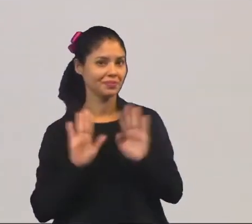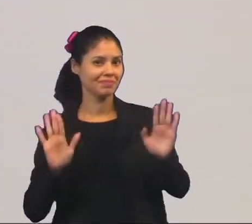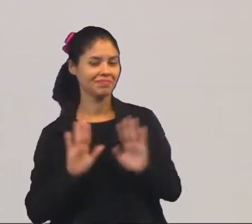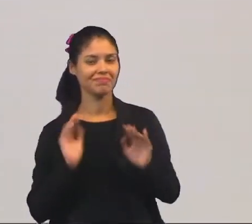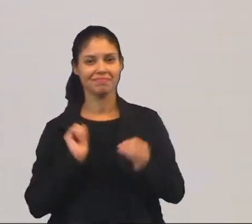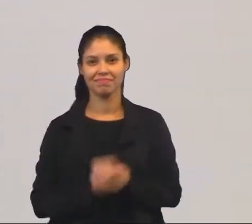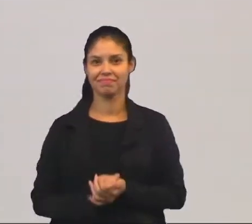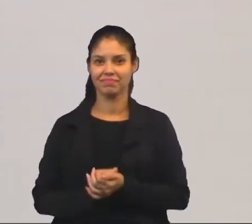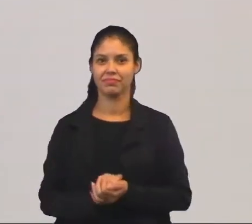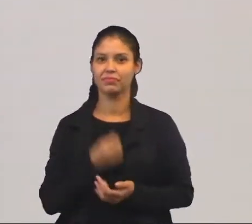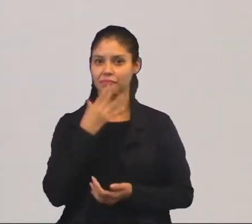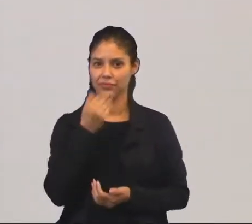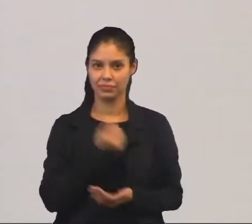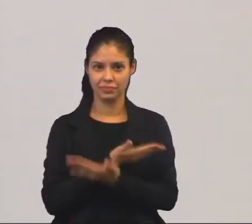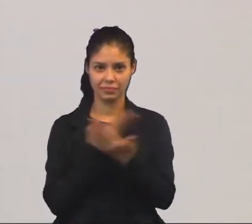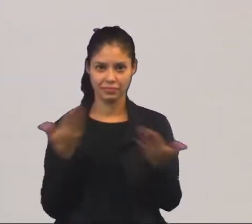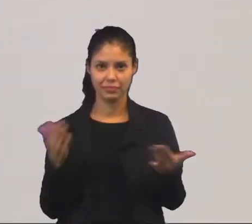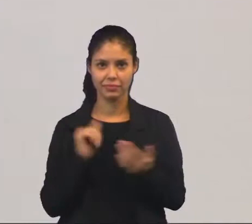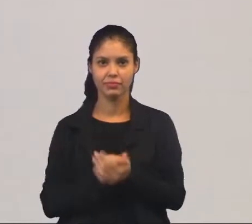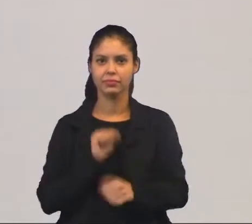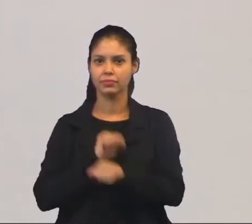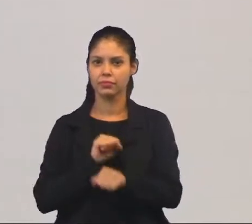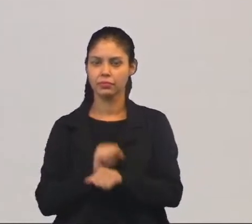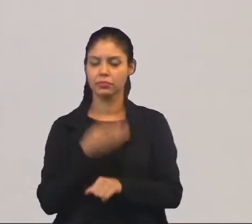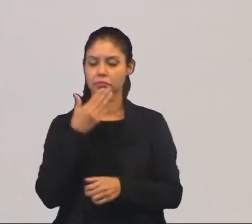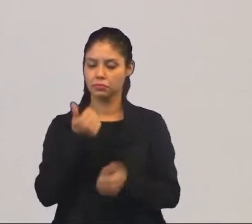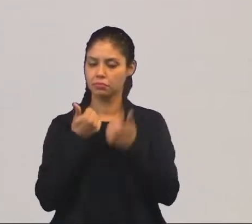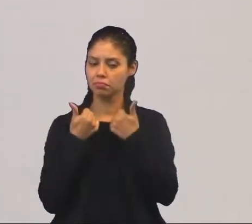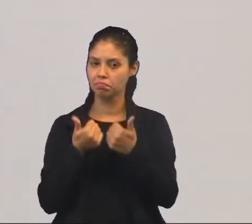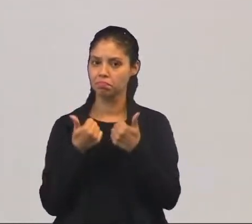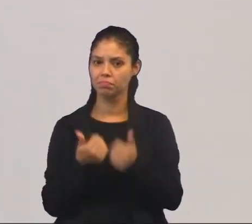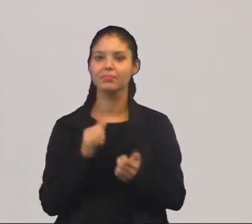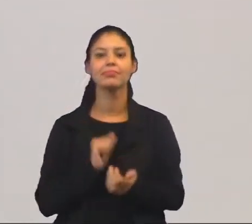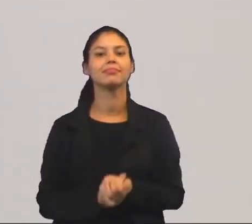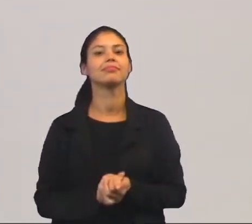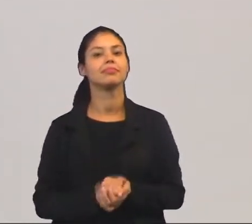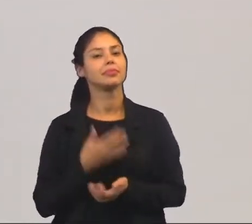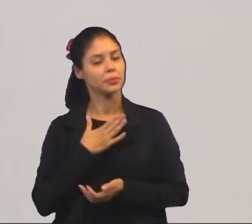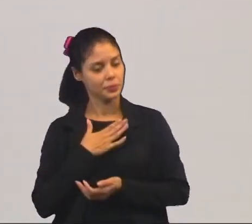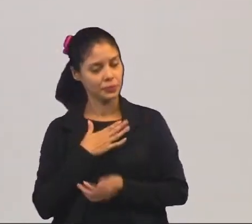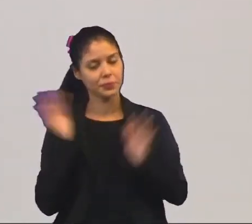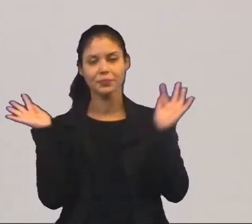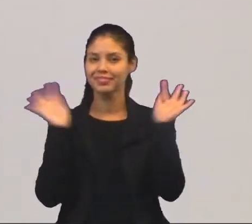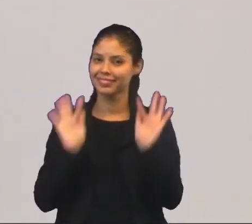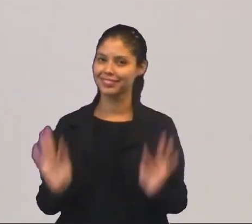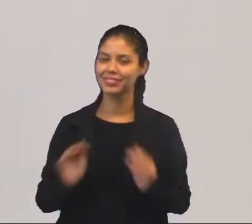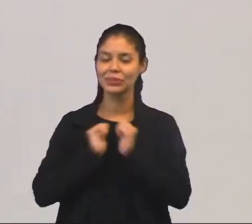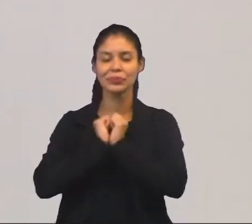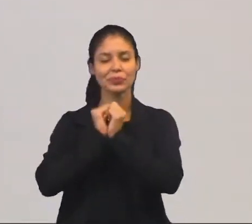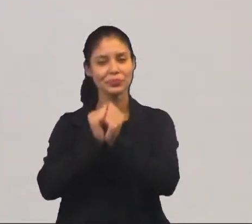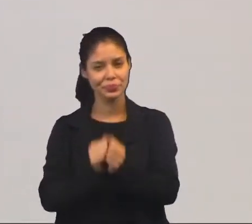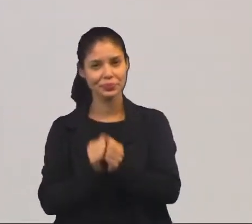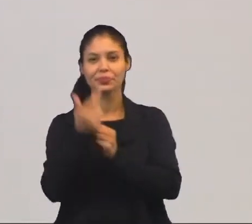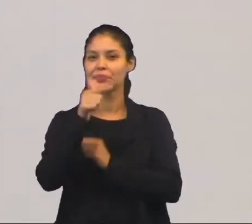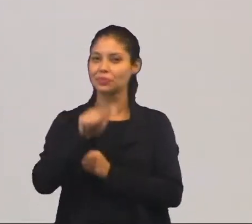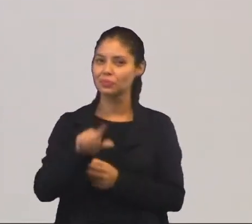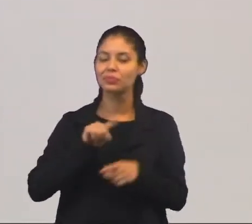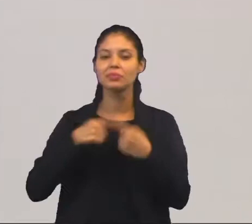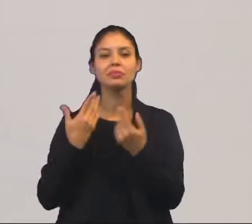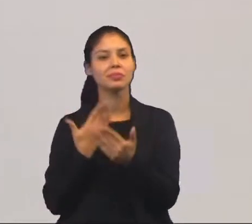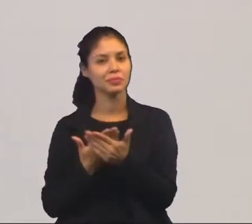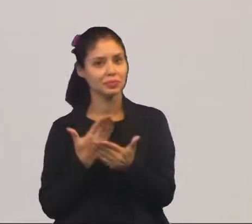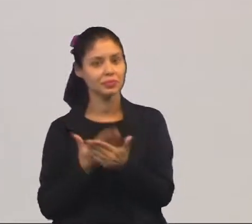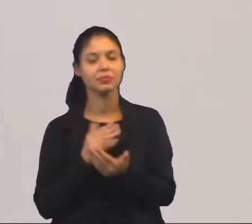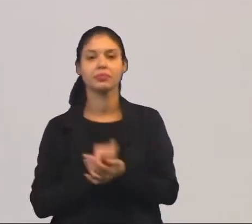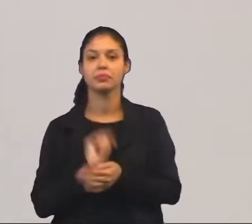Olá, turminha! Como vocês estão? Espero que todos estejam muito bem. Eu estou bem, estou feliz, porque estamos aqui hoje juntos para